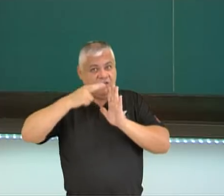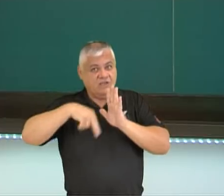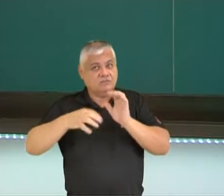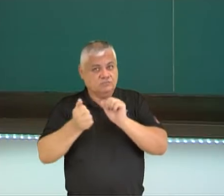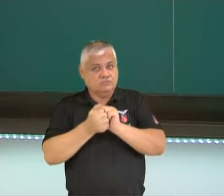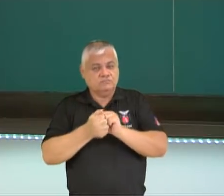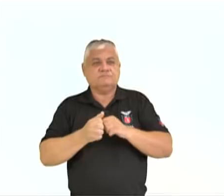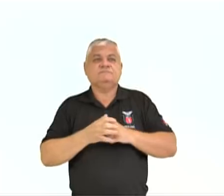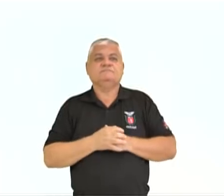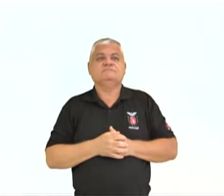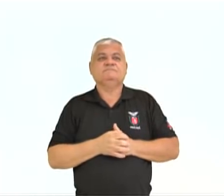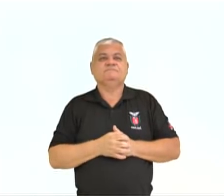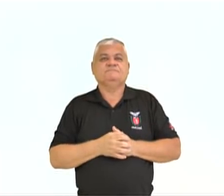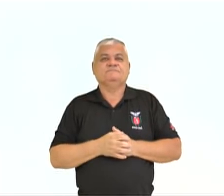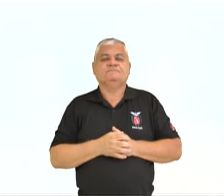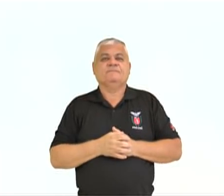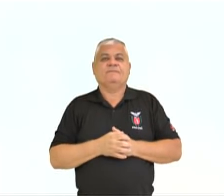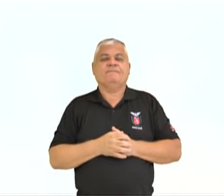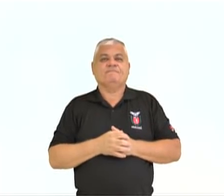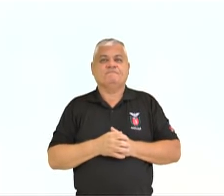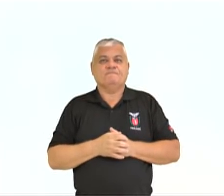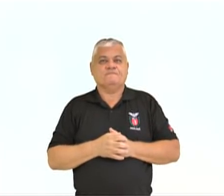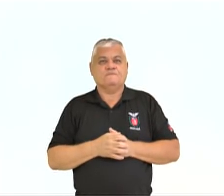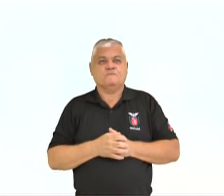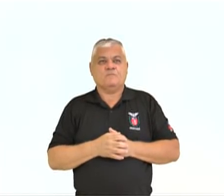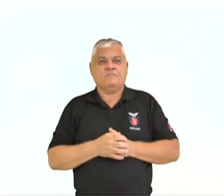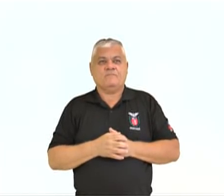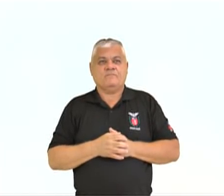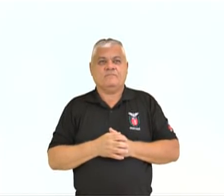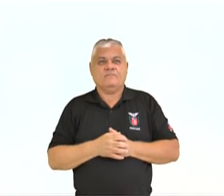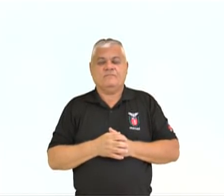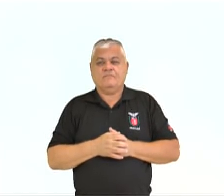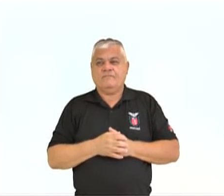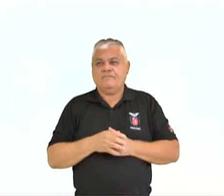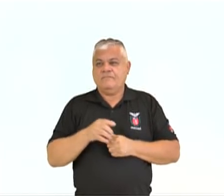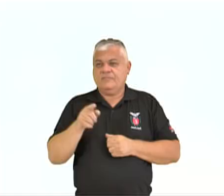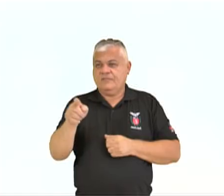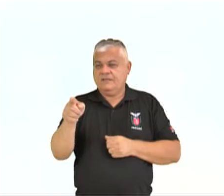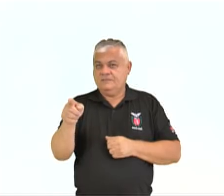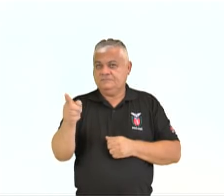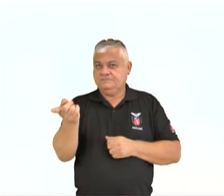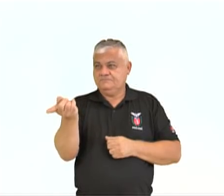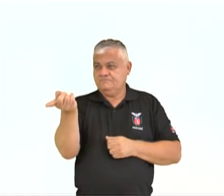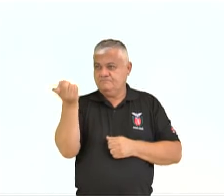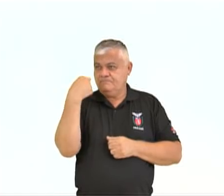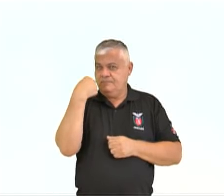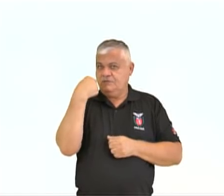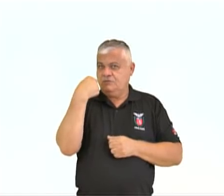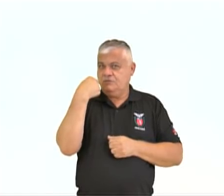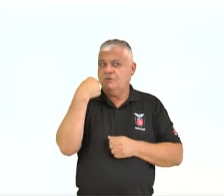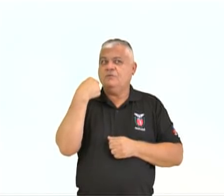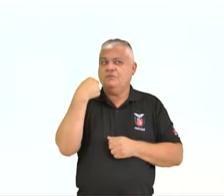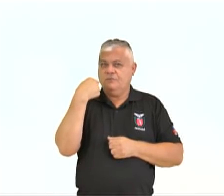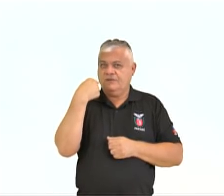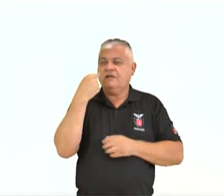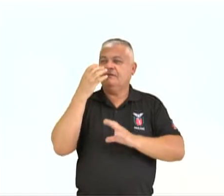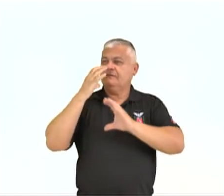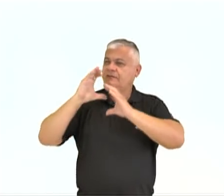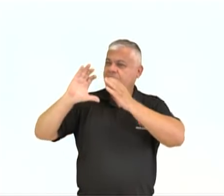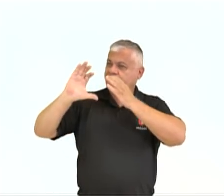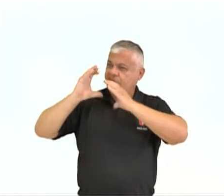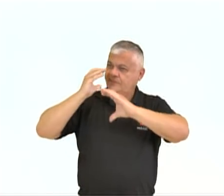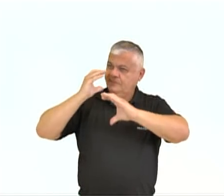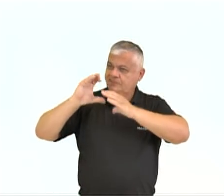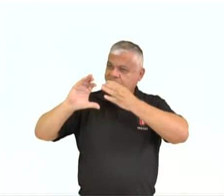comigo agora e eu vou junto com você vou fazer isso só você me mandou